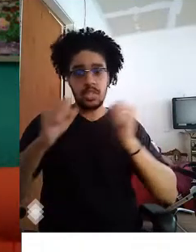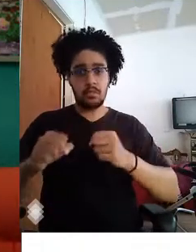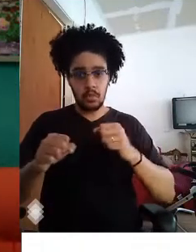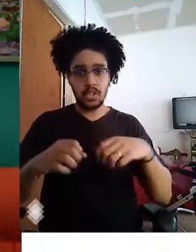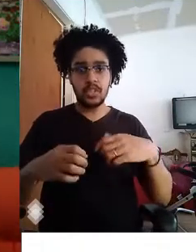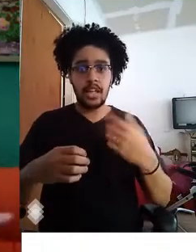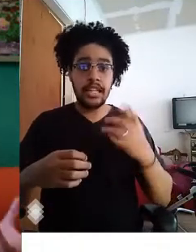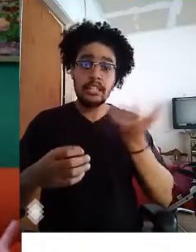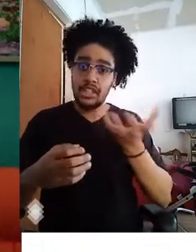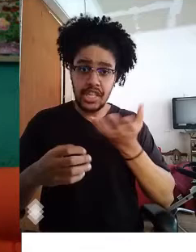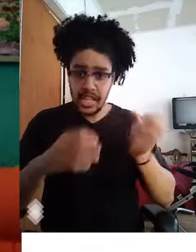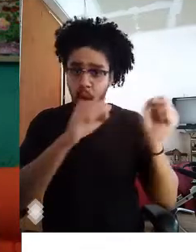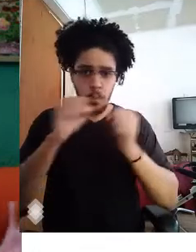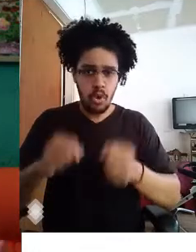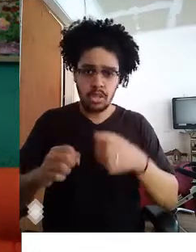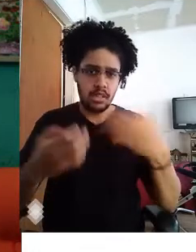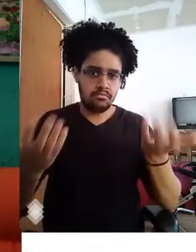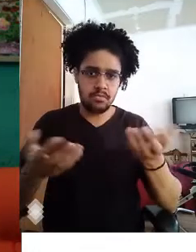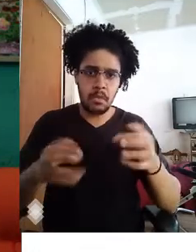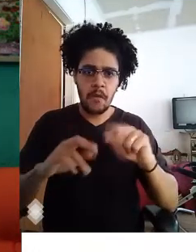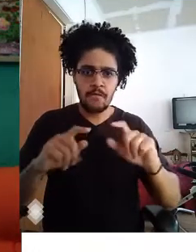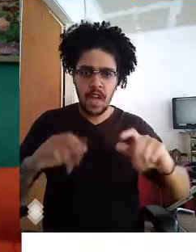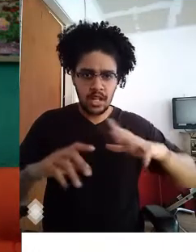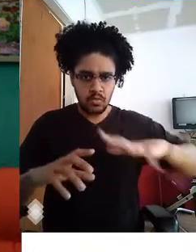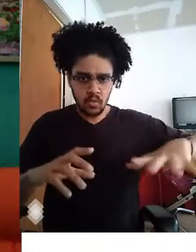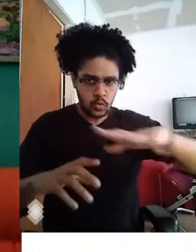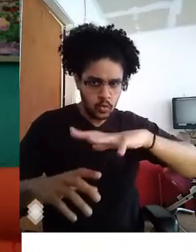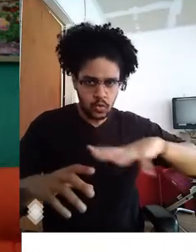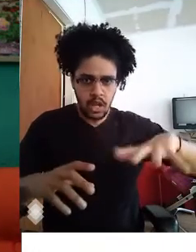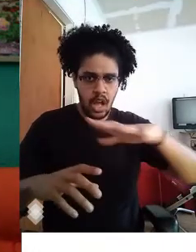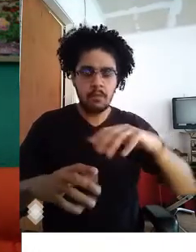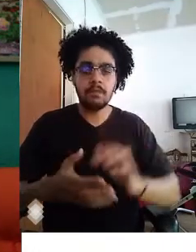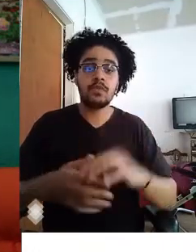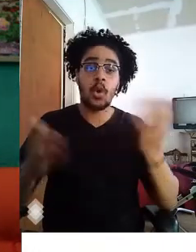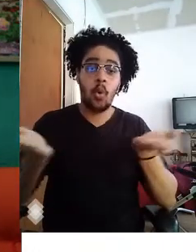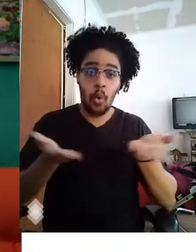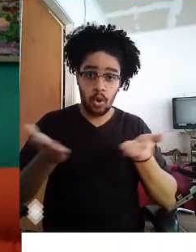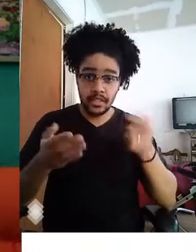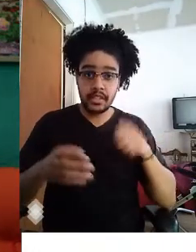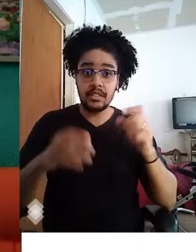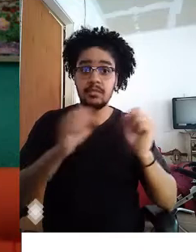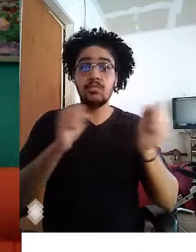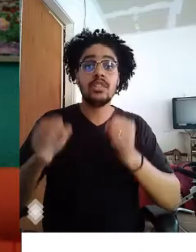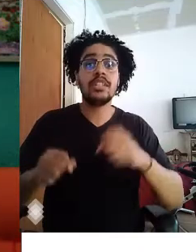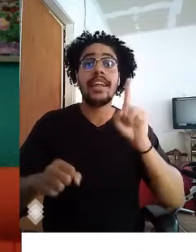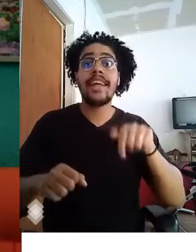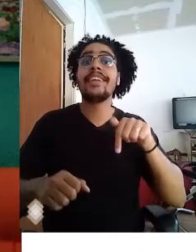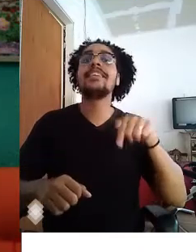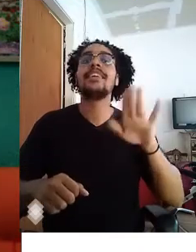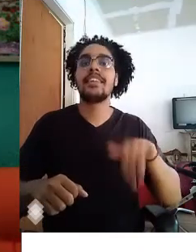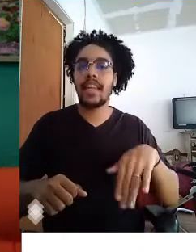global, mas detinham um poder hegemônico sobre vastas extensões territoriais. Hoje em dia, esse poder é dos